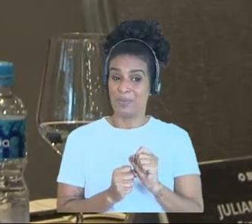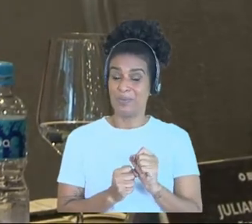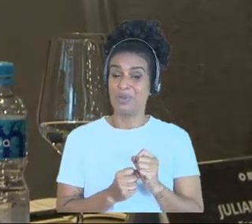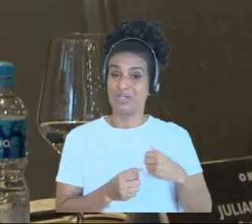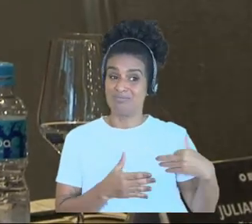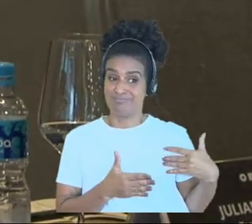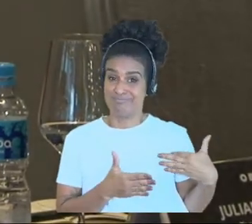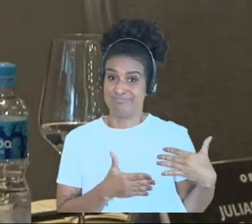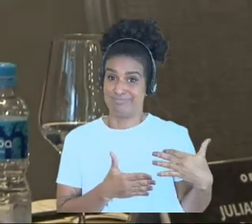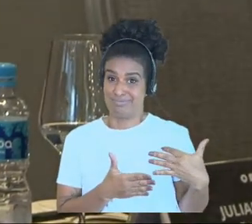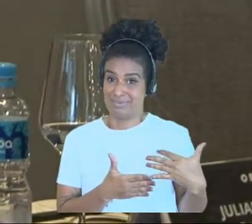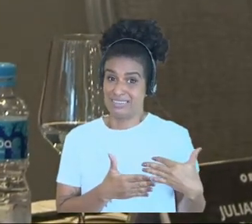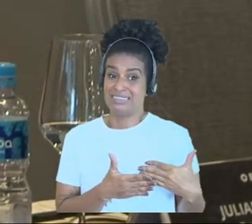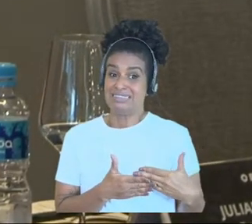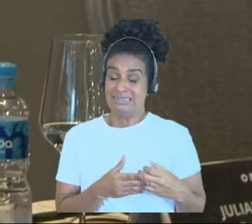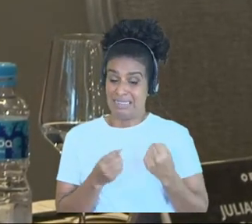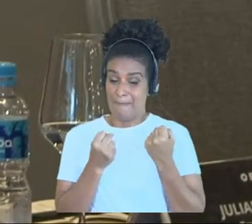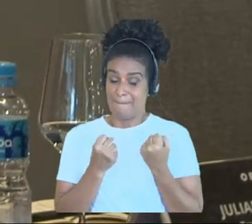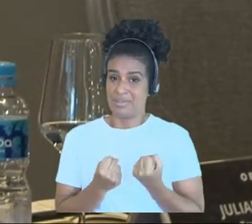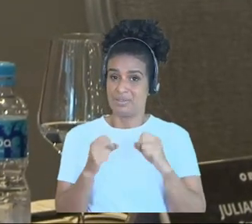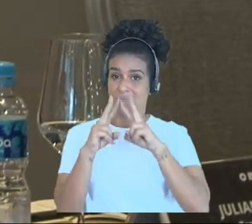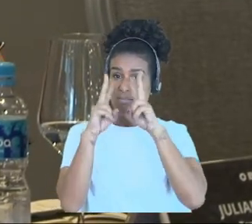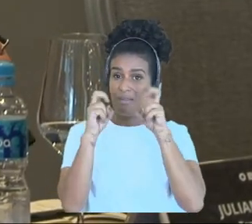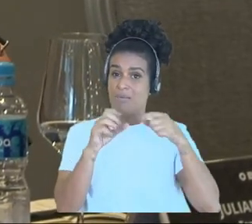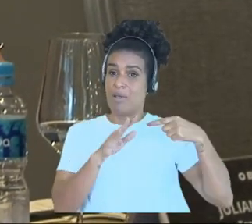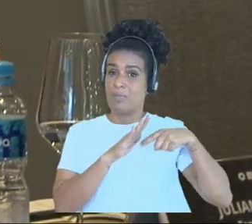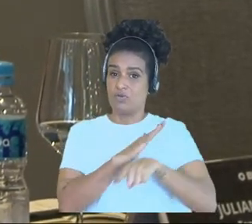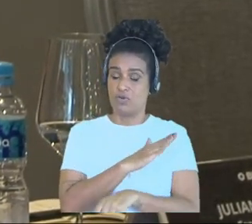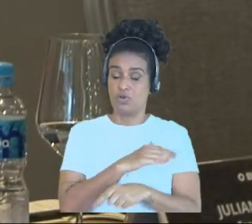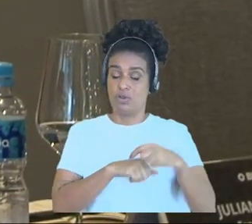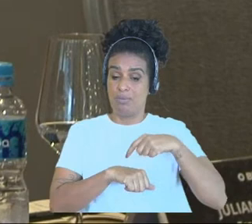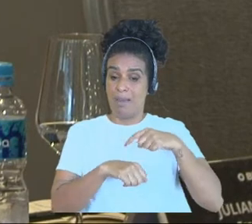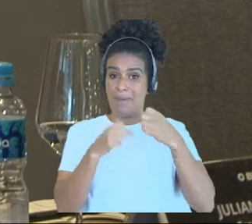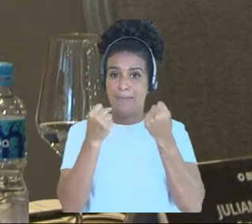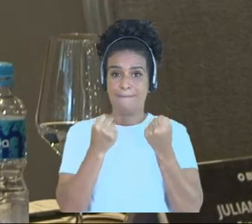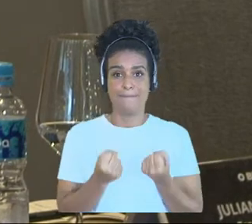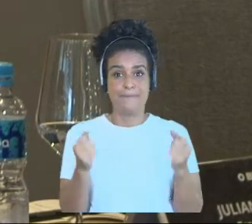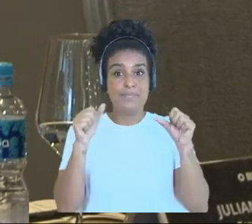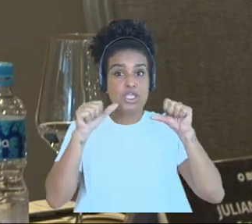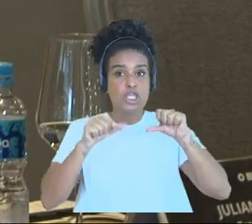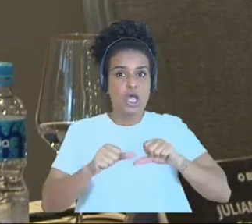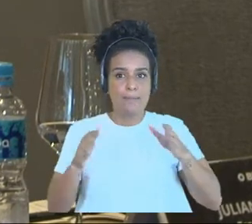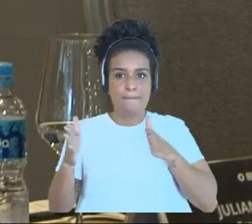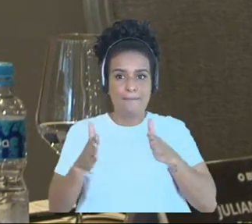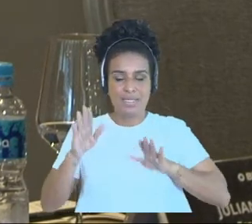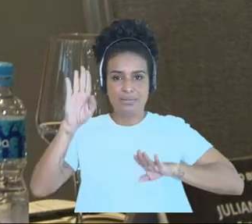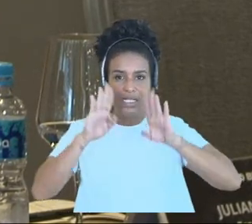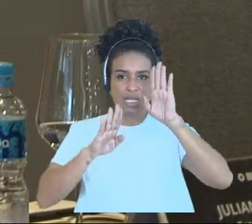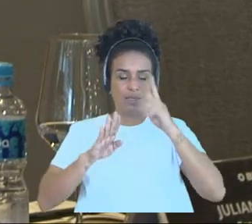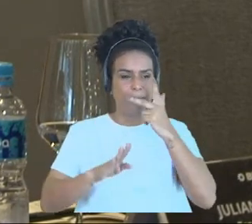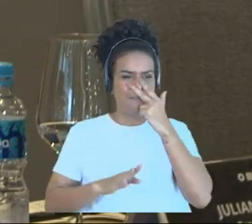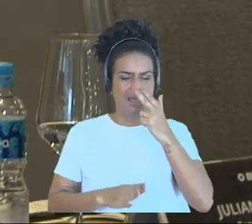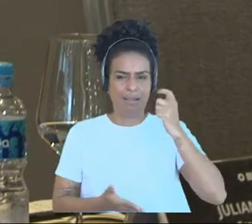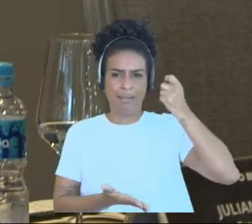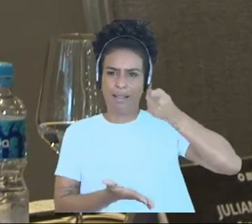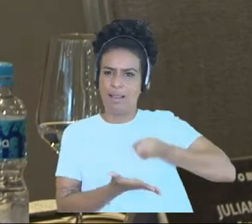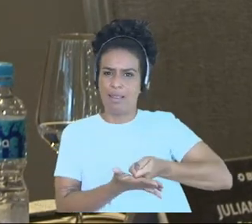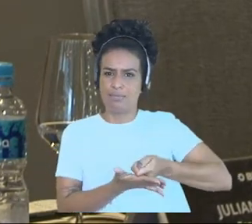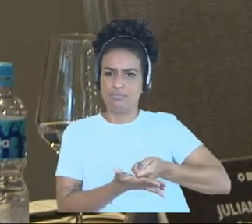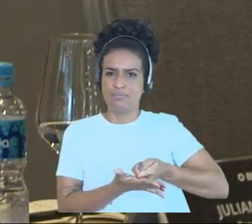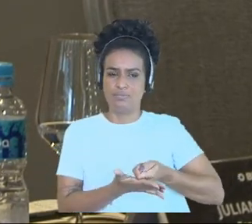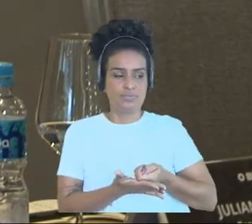né? Já eram grandes, mas eles se acumularam, principalmente nesse período eleitoral, em que a gente viu um certo leilão. Vocês já me ouvem? Está